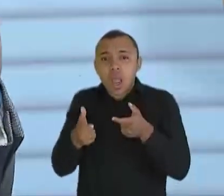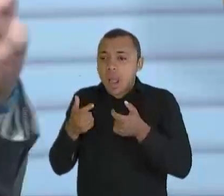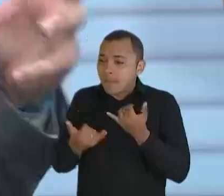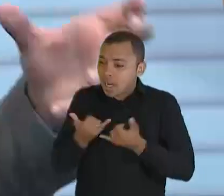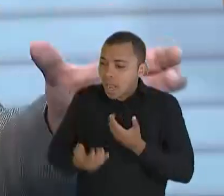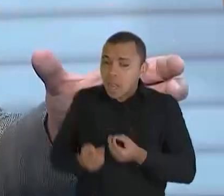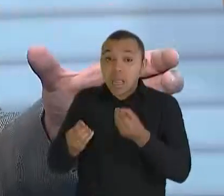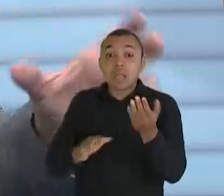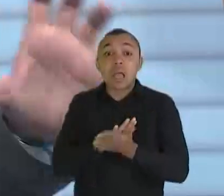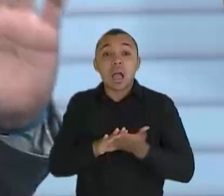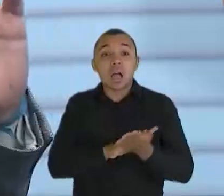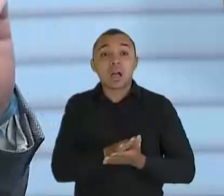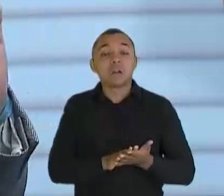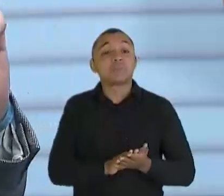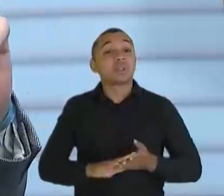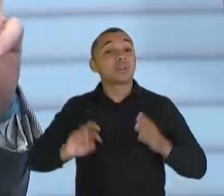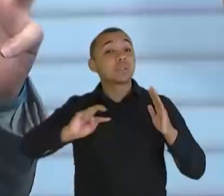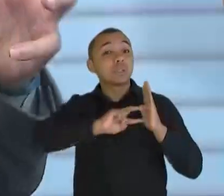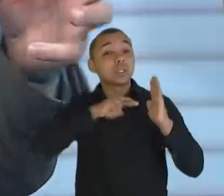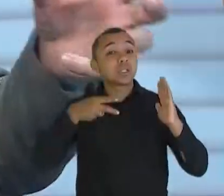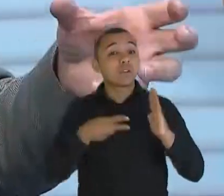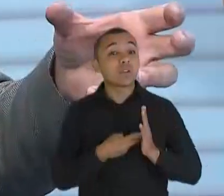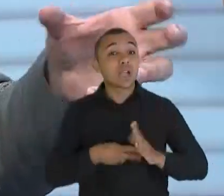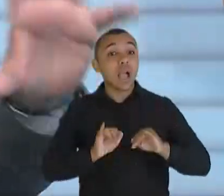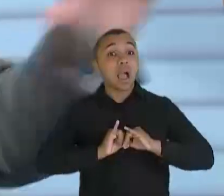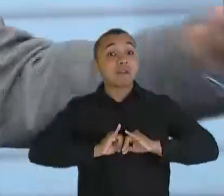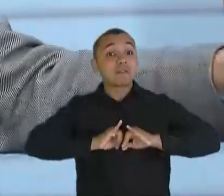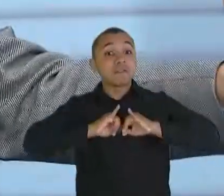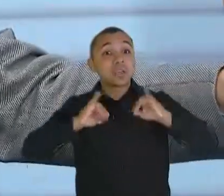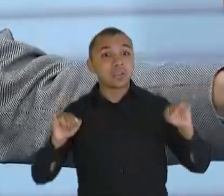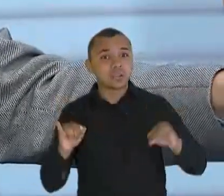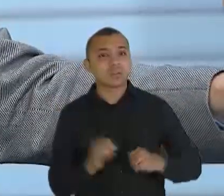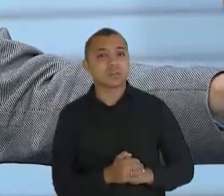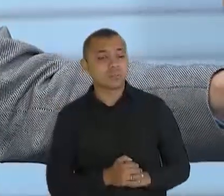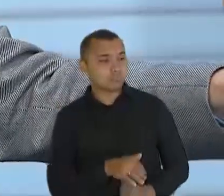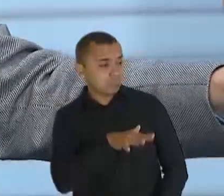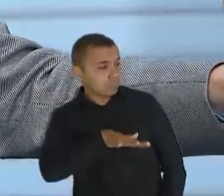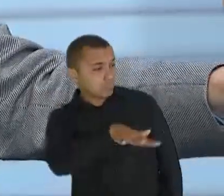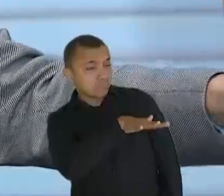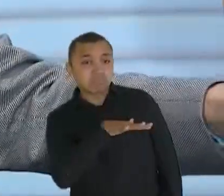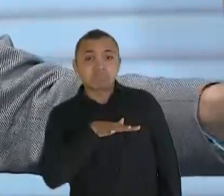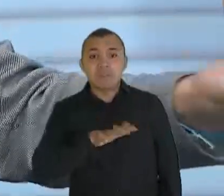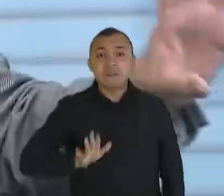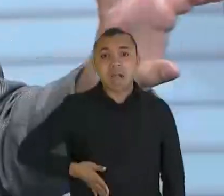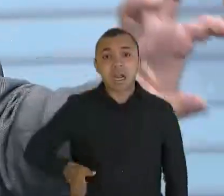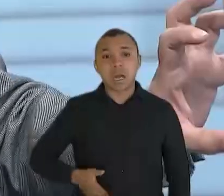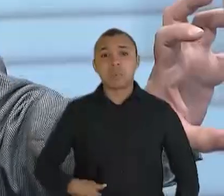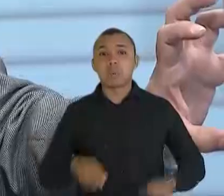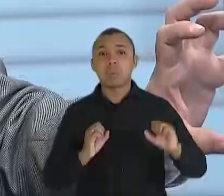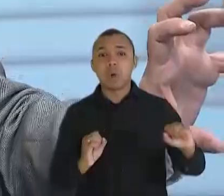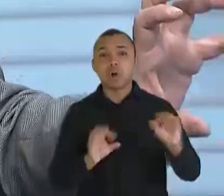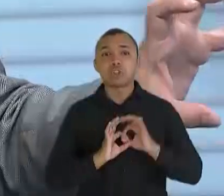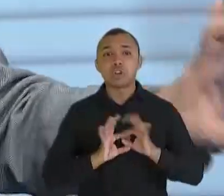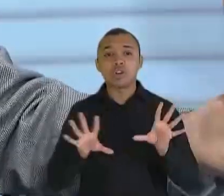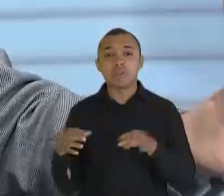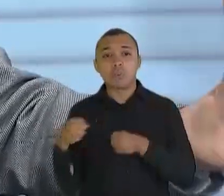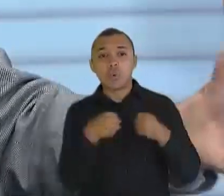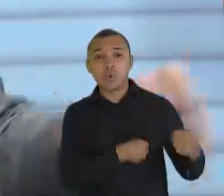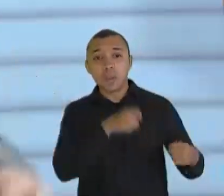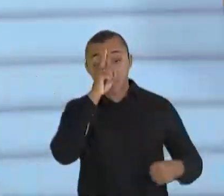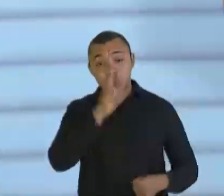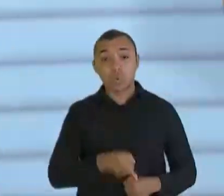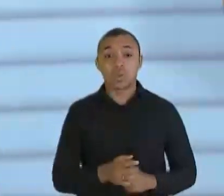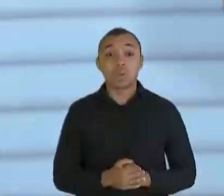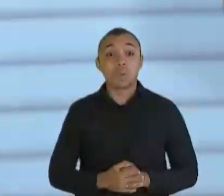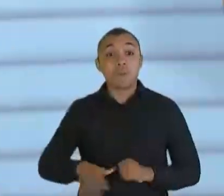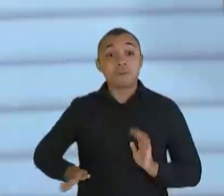os ilegalismos, para os governos ilegais tomarem conta do território. Então, assim, o governo ilegal ele só toma conta do